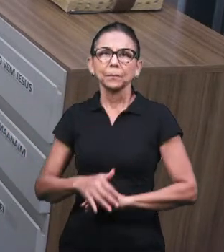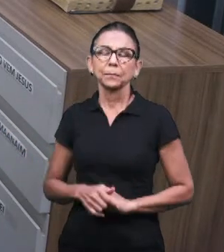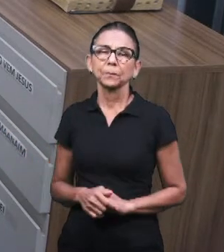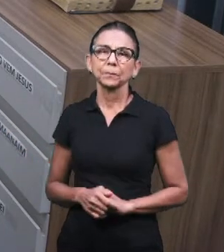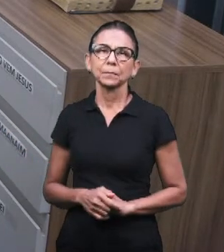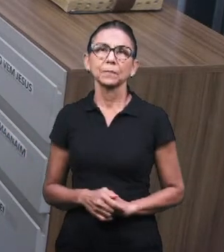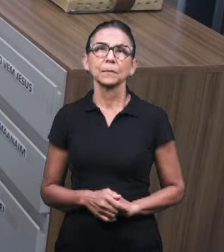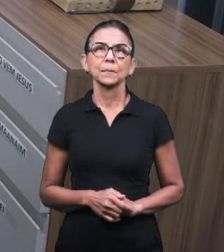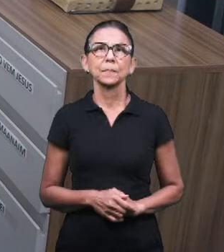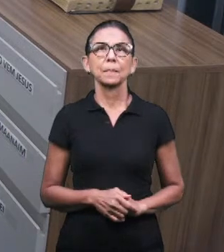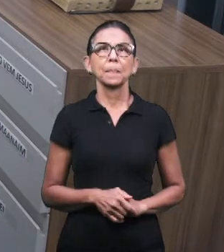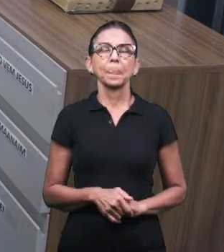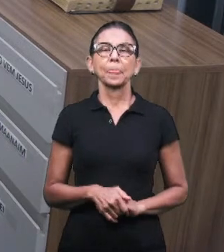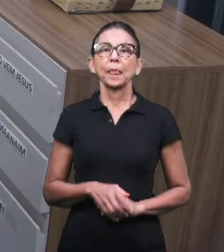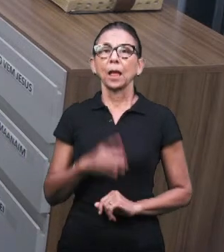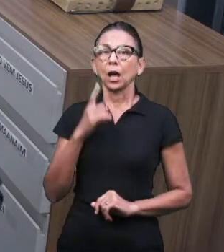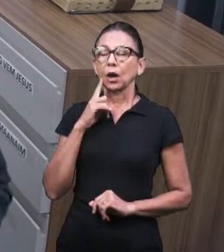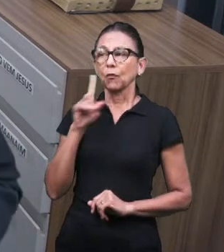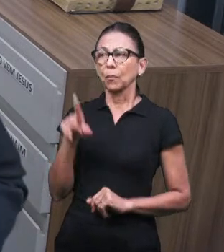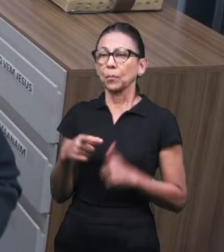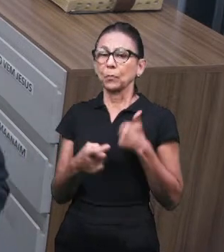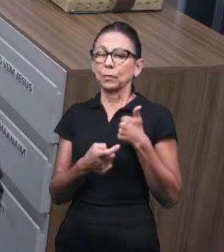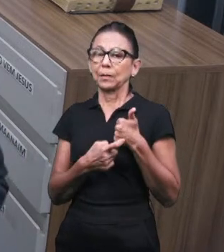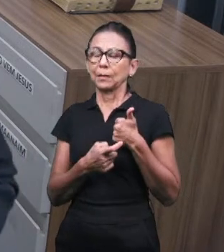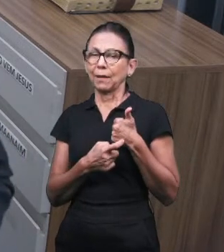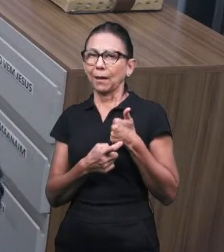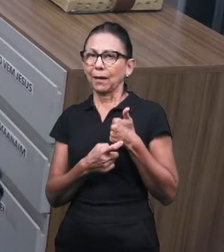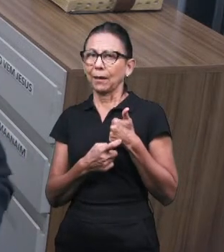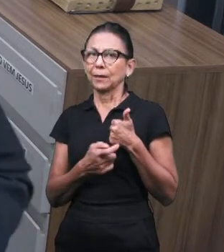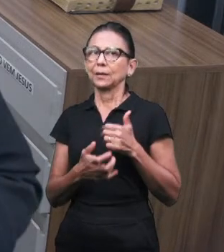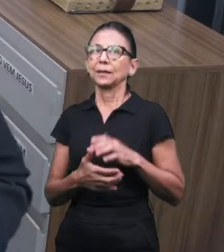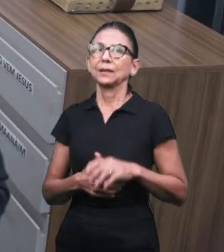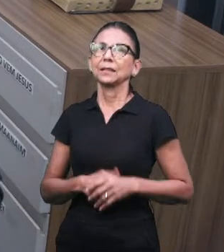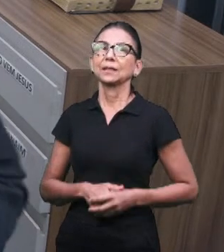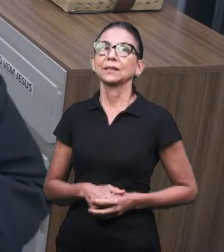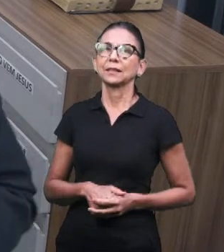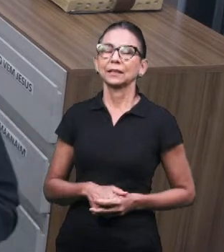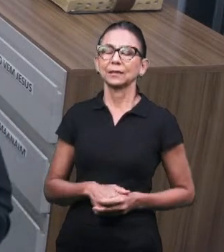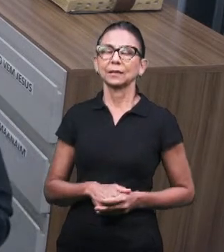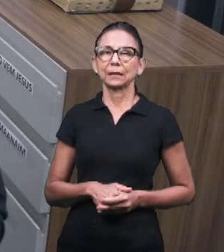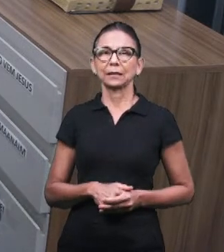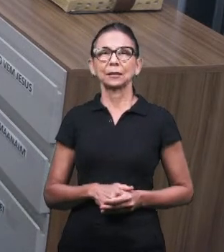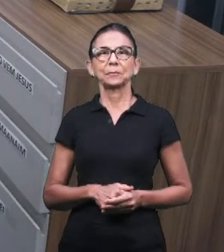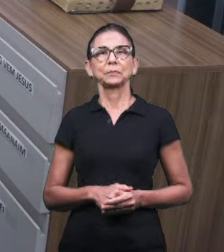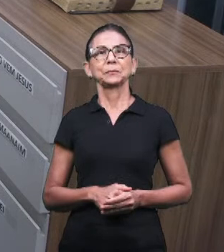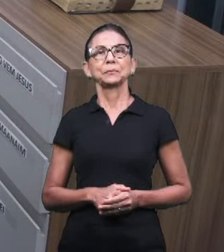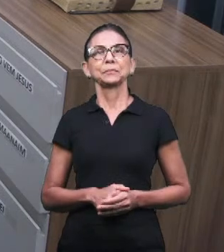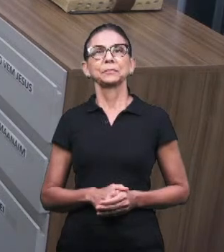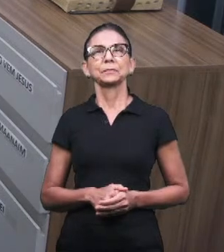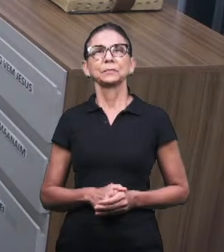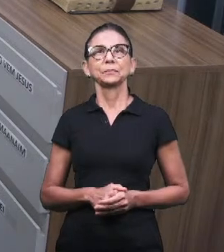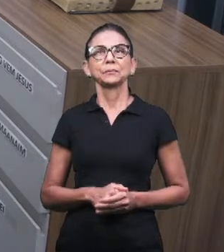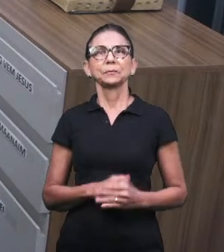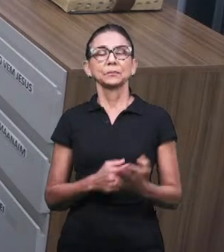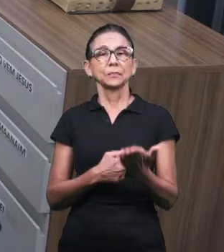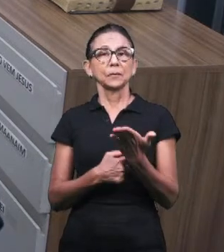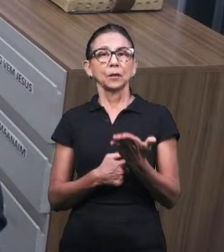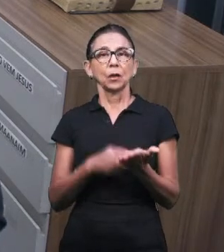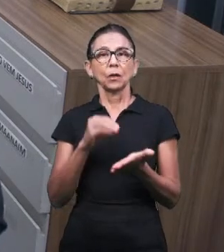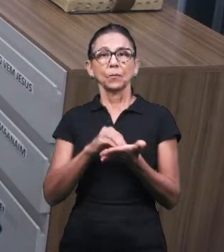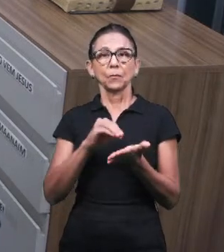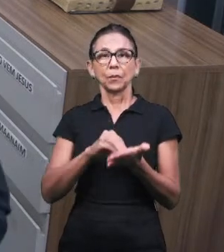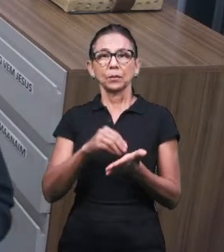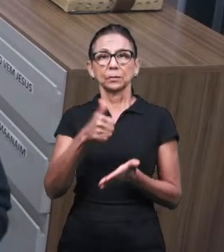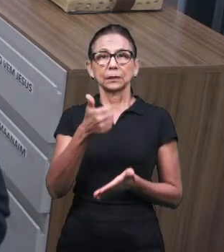um like, teve um resultado, pastor, muitos irmãos, né, interagindo conosco e nos ajudando. Bom, faltando 10 minutos, pastor